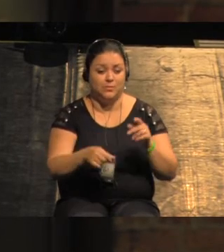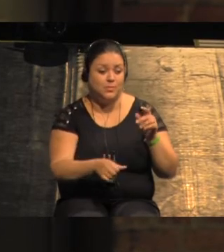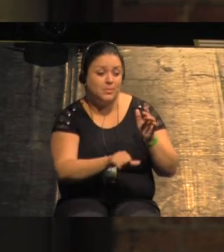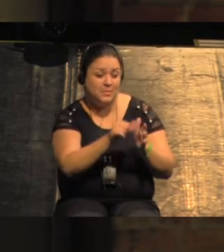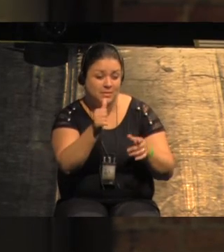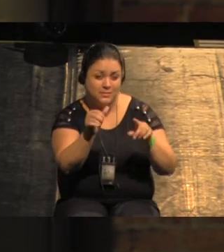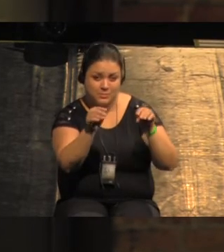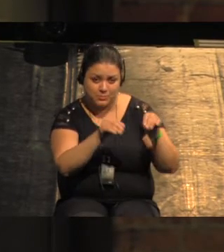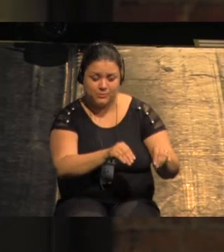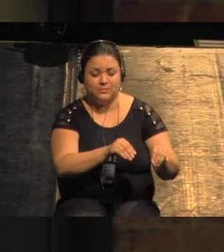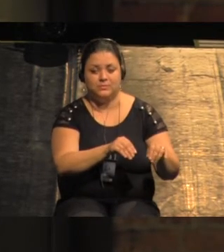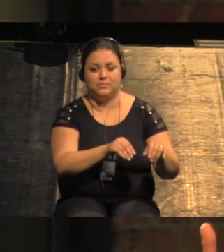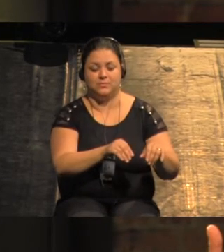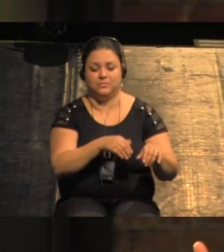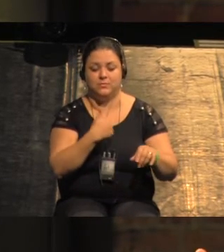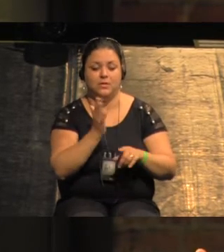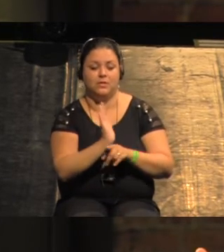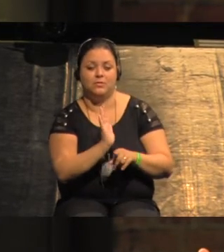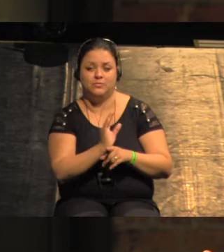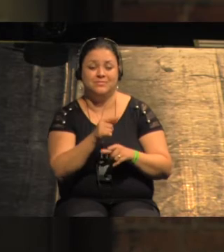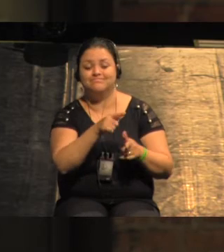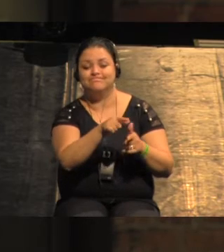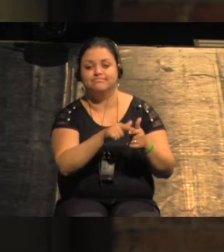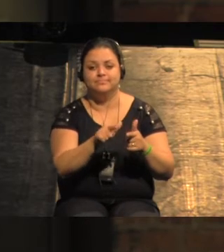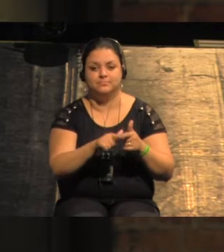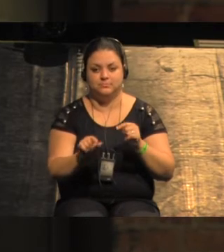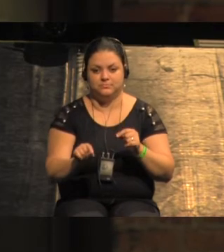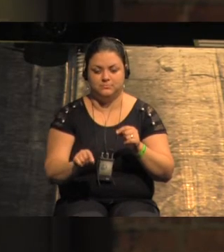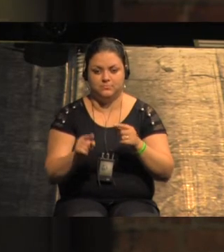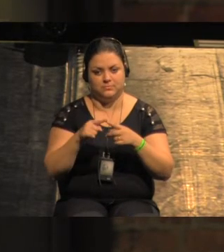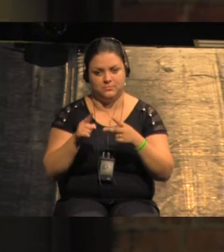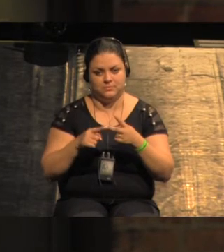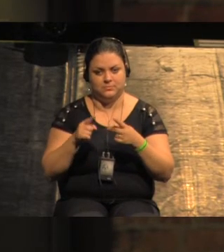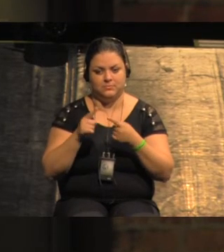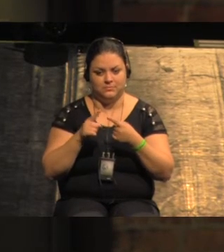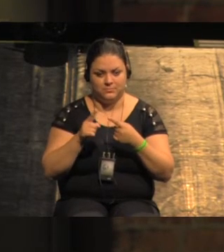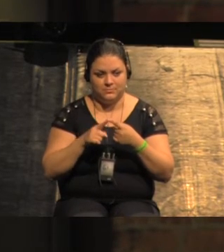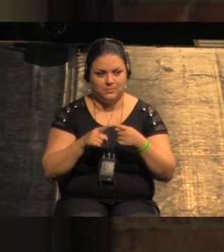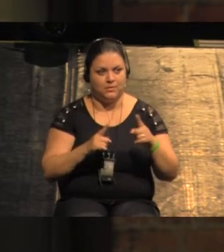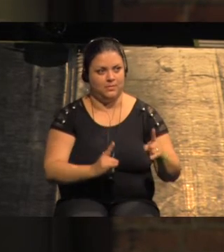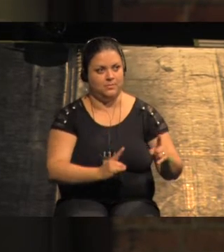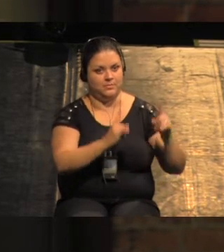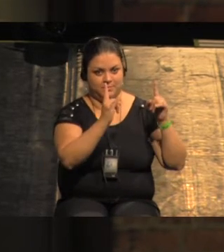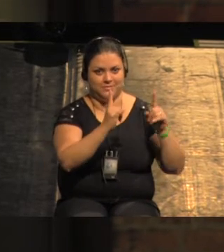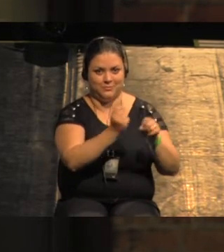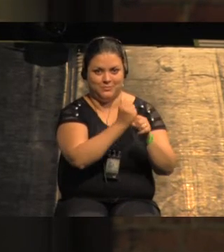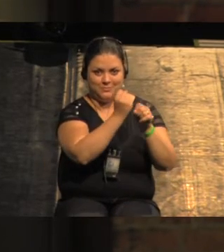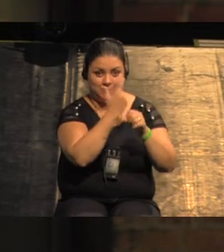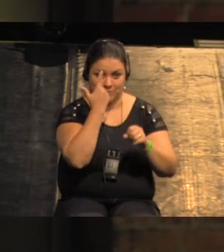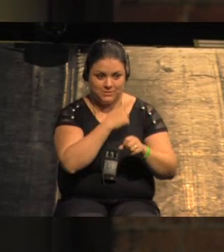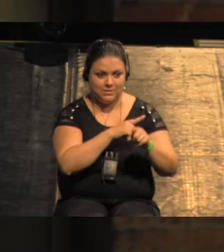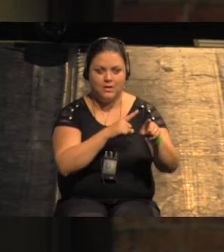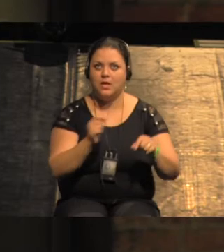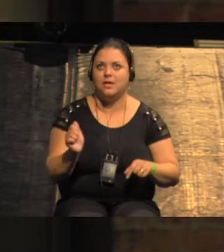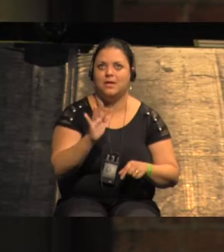permanência dessa população original, que eventualmente tem menos dinheiro, qual que é o problema que elas enfrentam? Eu acho que são dois. Valoriza